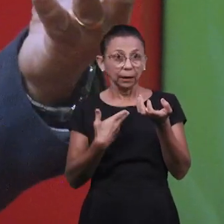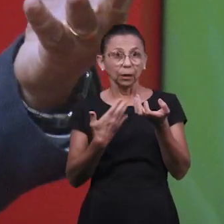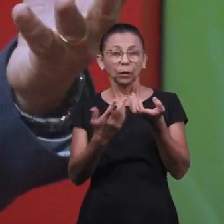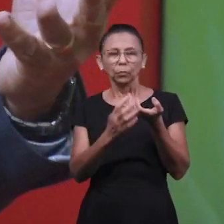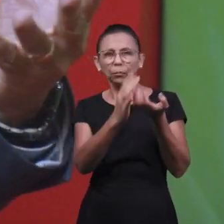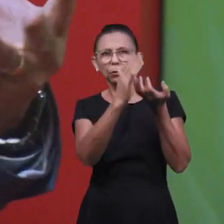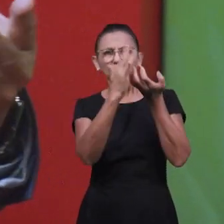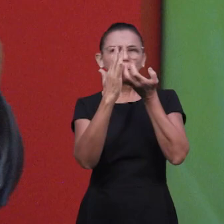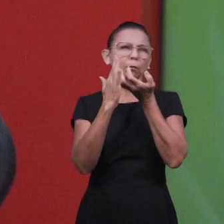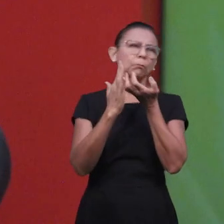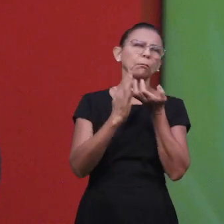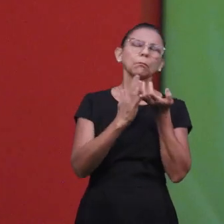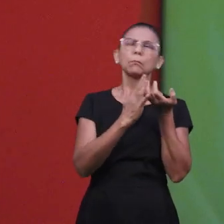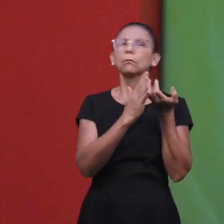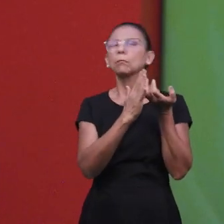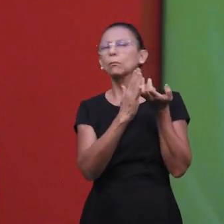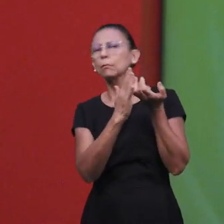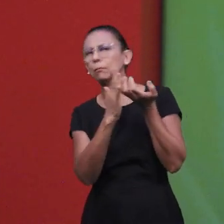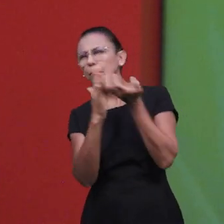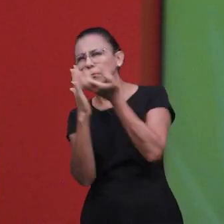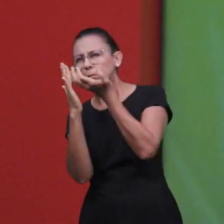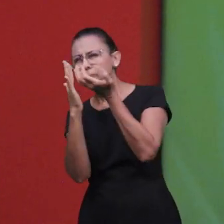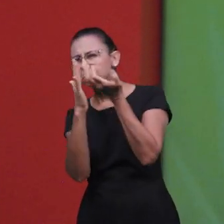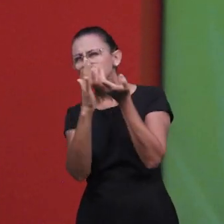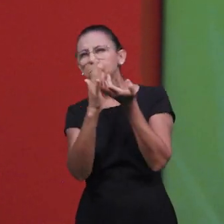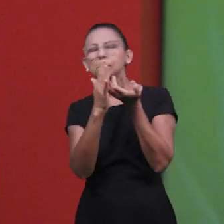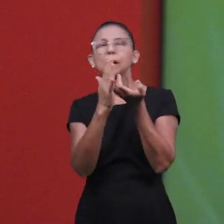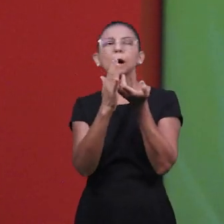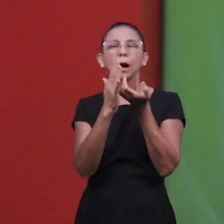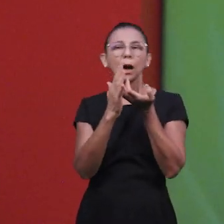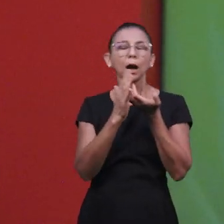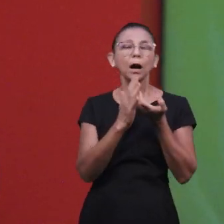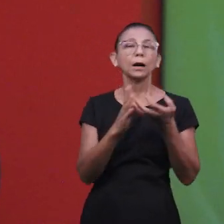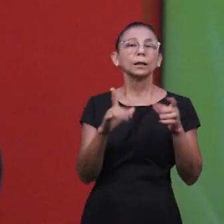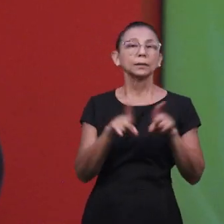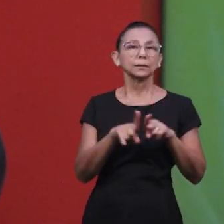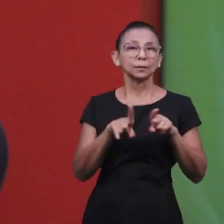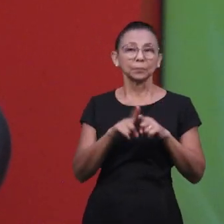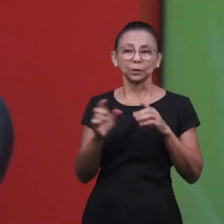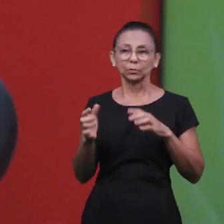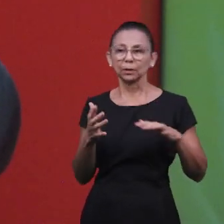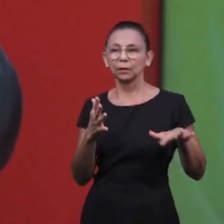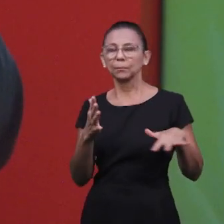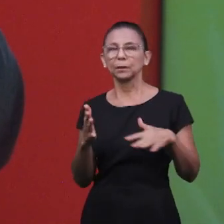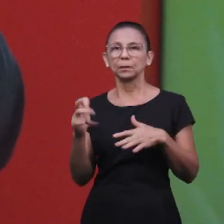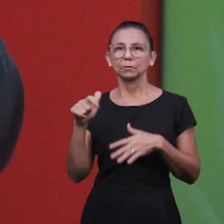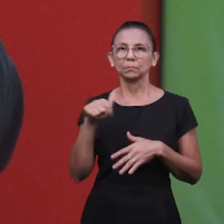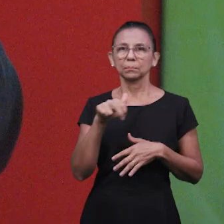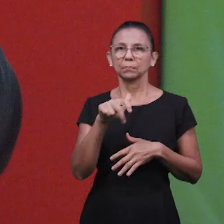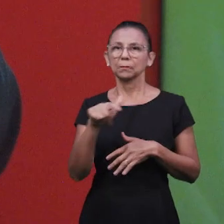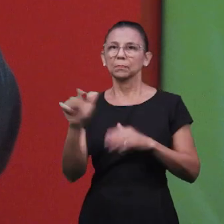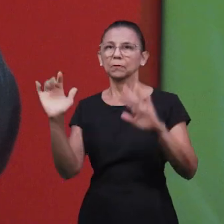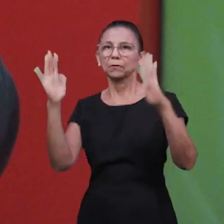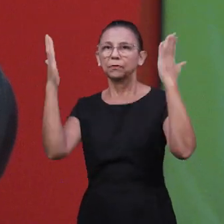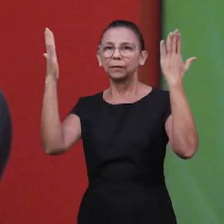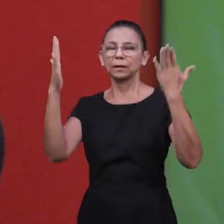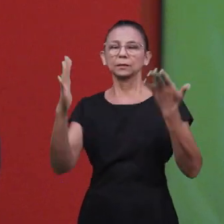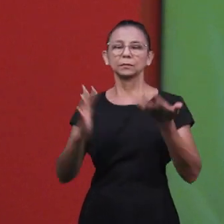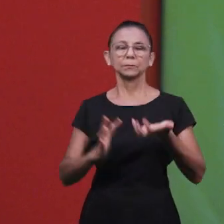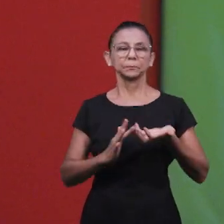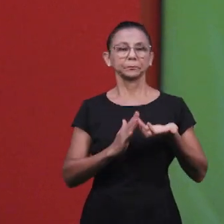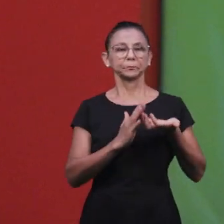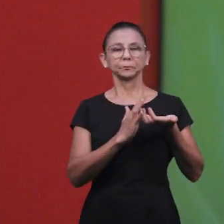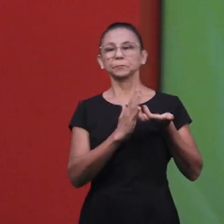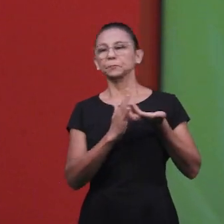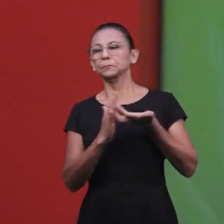quem era a pessoa. E a luz também iluminava o caminho para a festa.